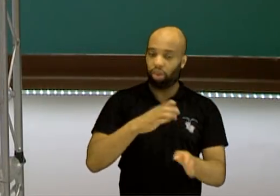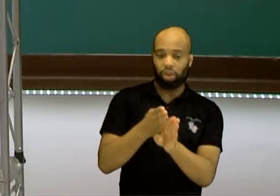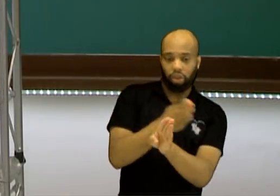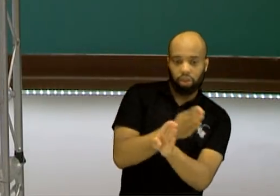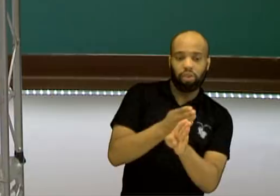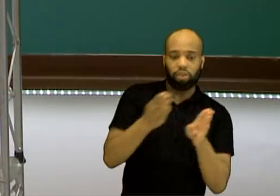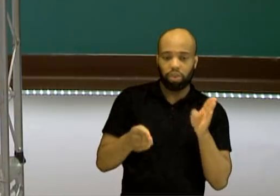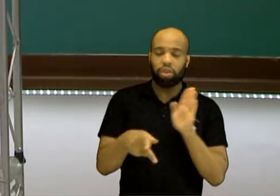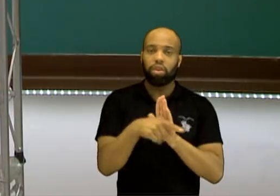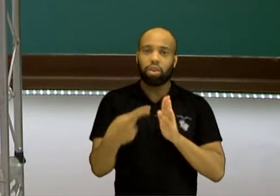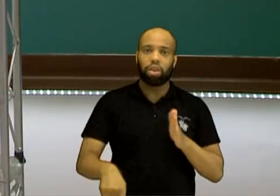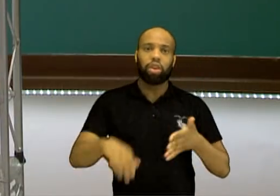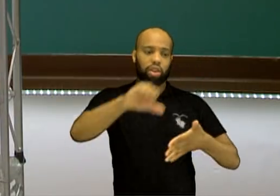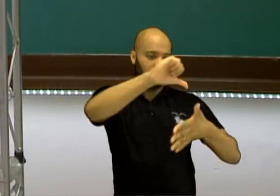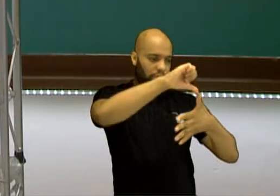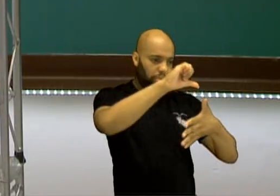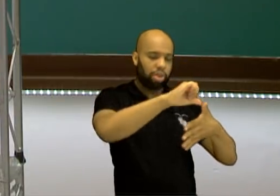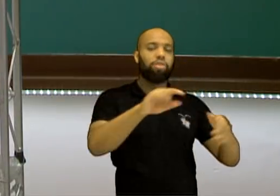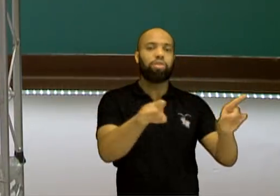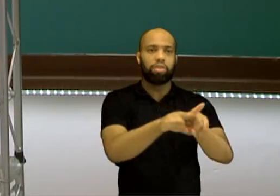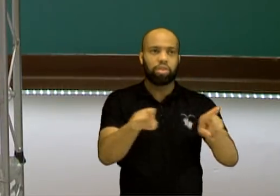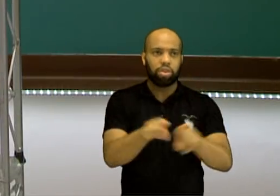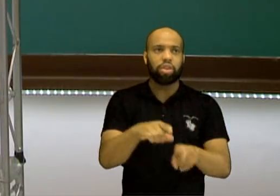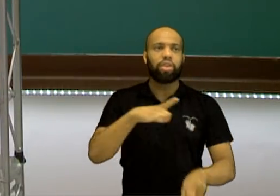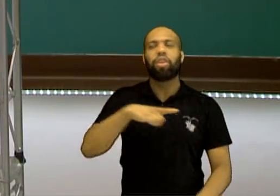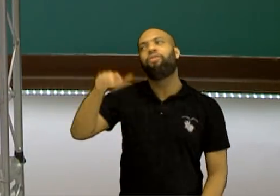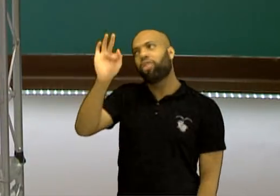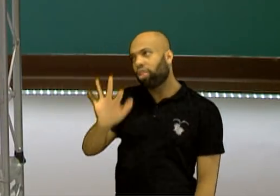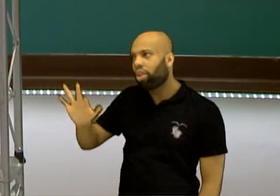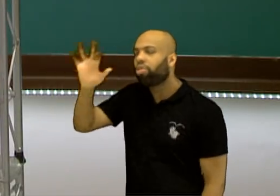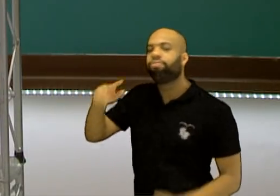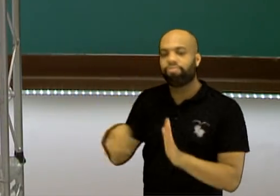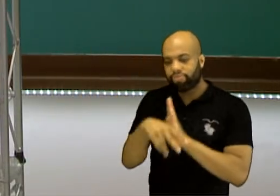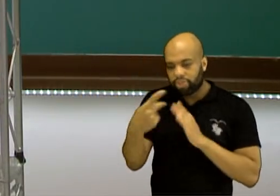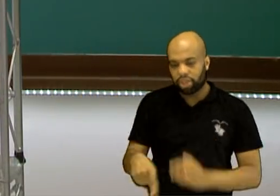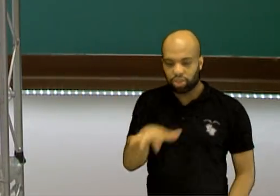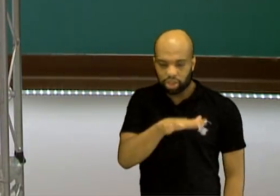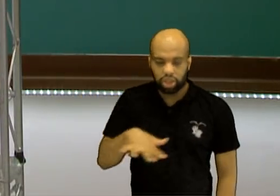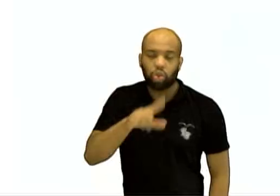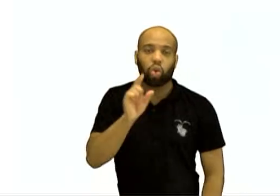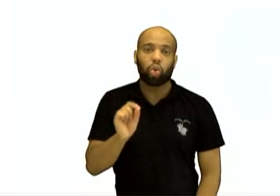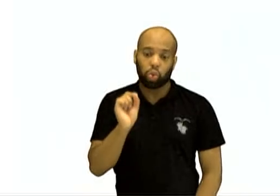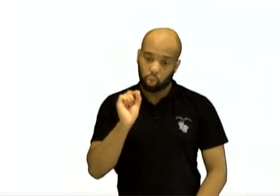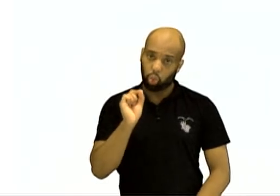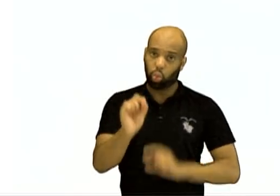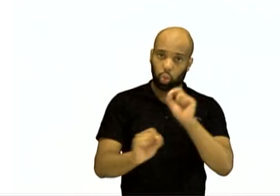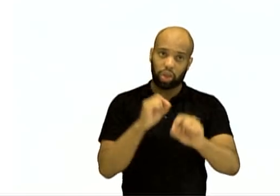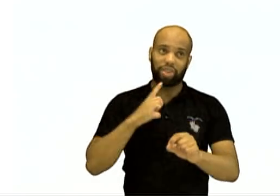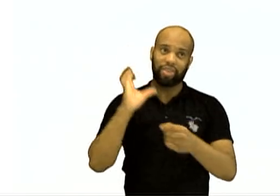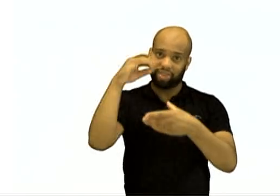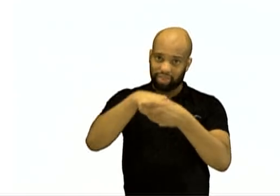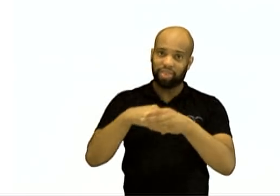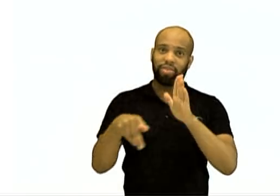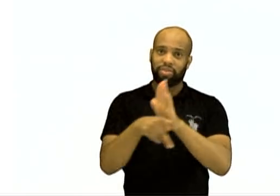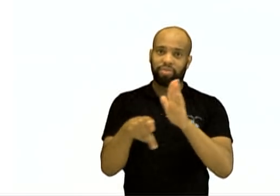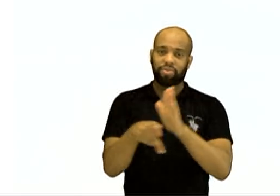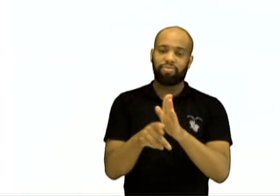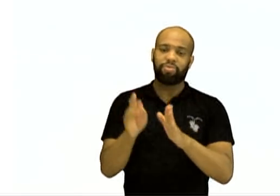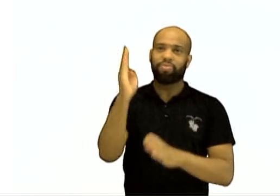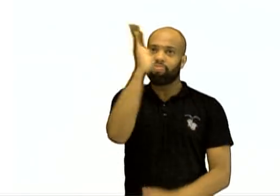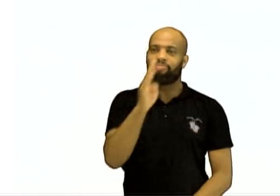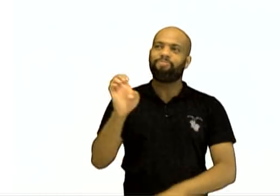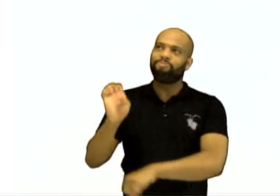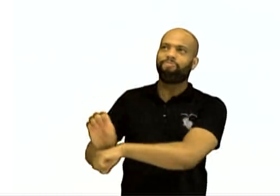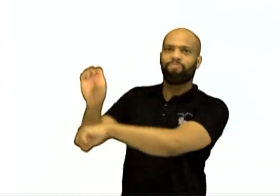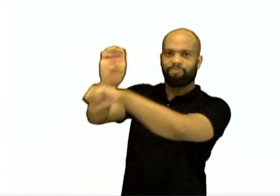América do Sul, fronteiras das unidades de federação do nosso território, os estados, né, as unidades político-administrativas. Nós